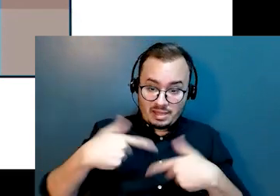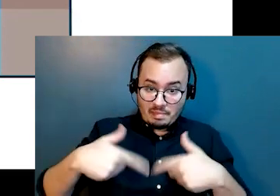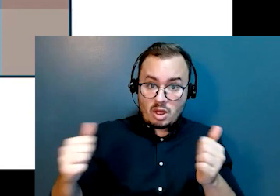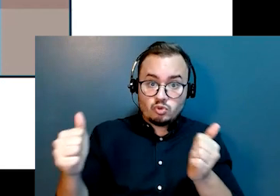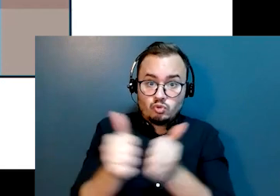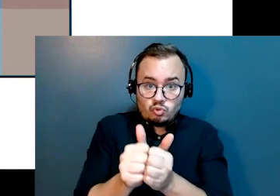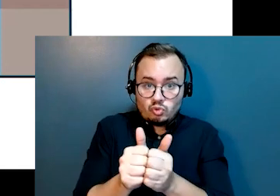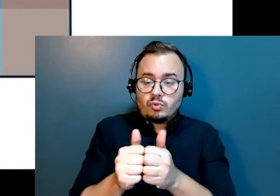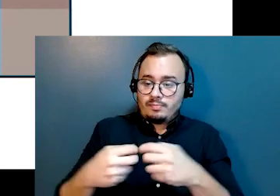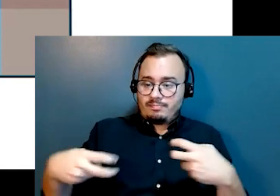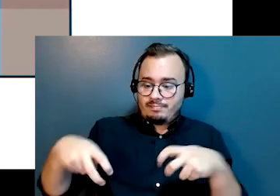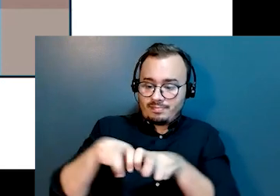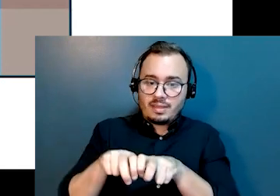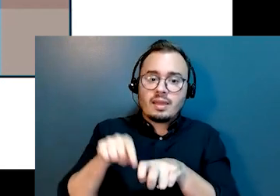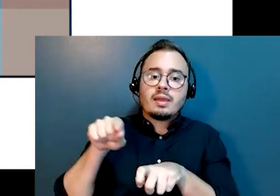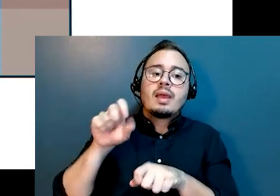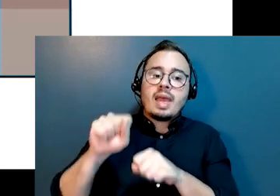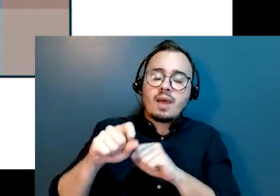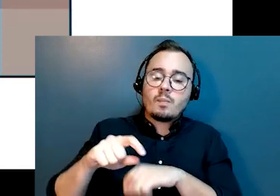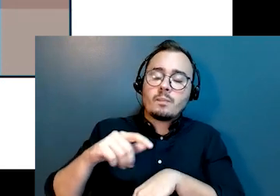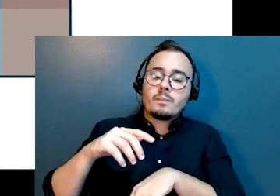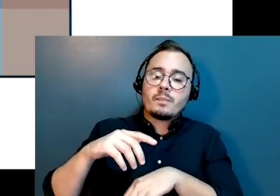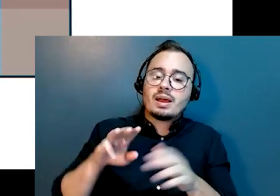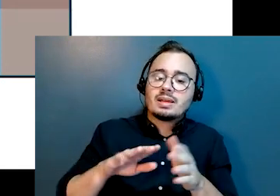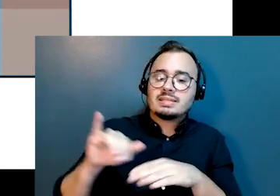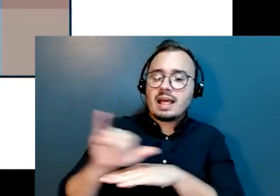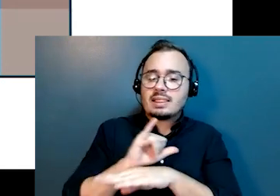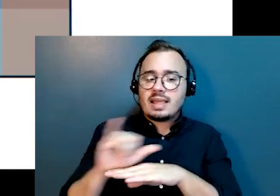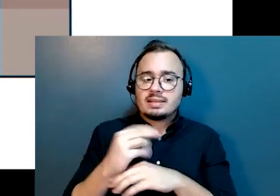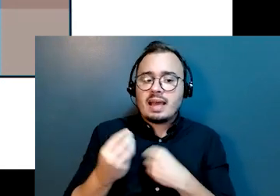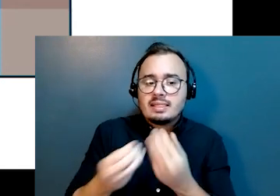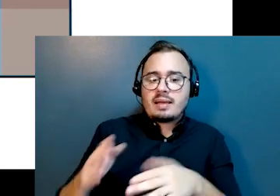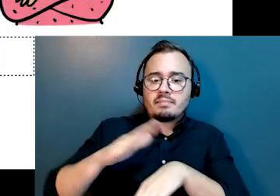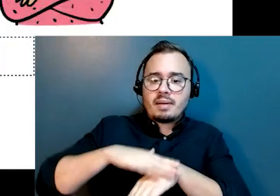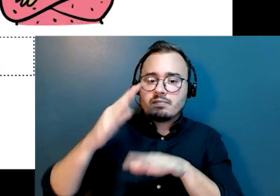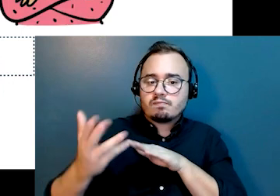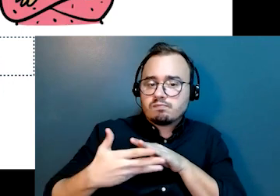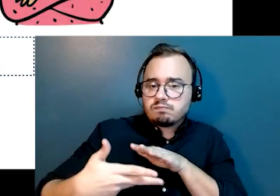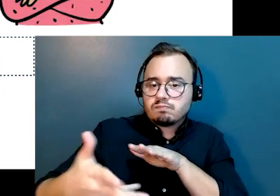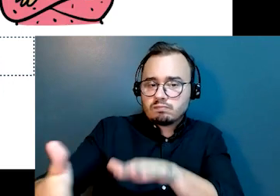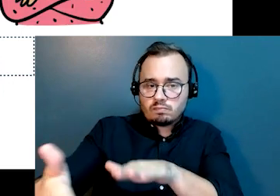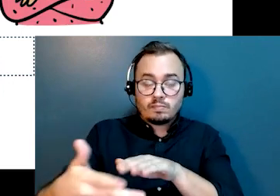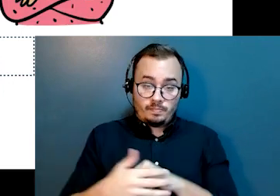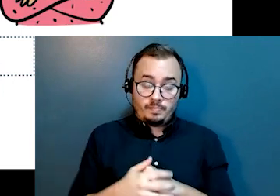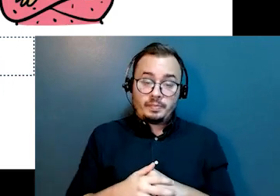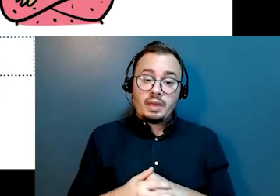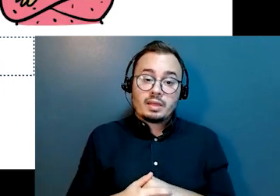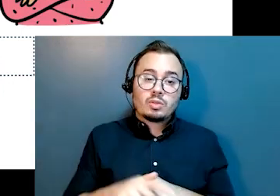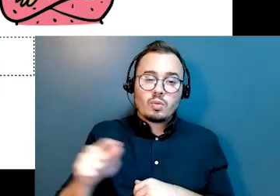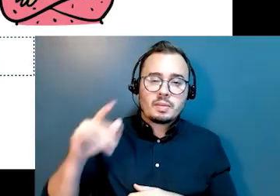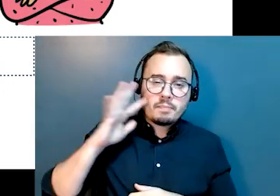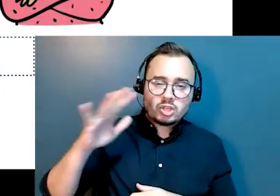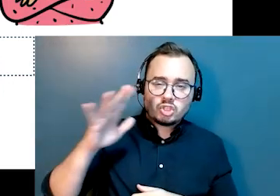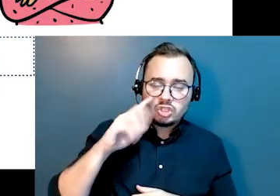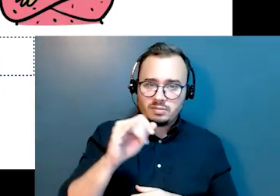perfil. Transformar um especialista iOS num especialista iOS multidisciplinar. E aqui eu vou mostrar um exemplo como